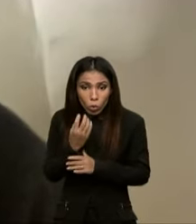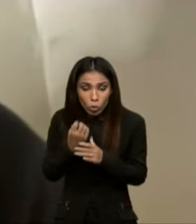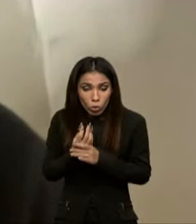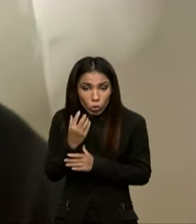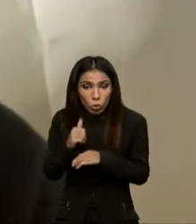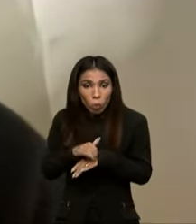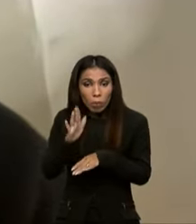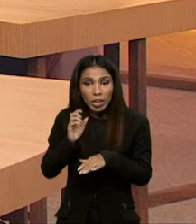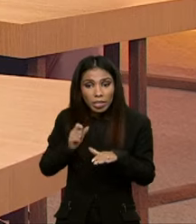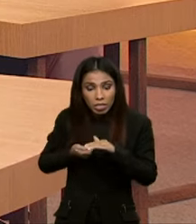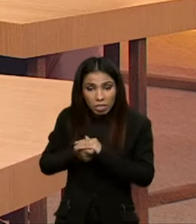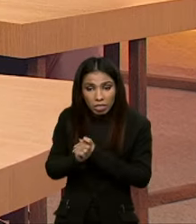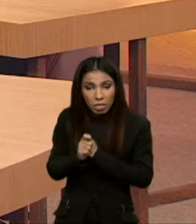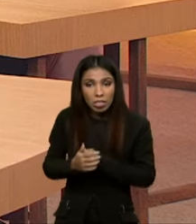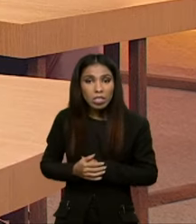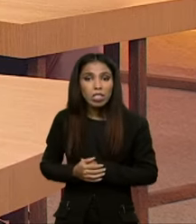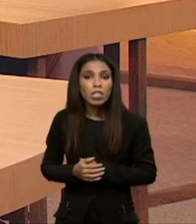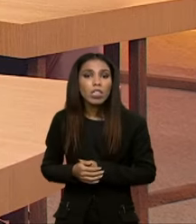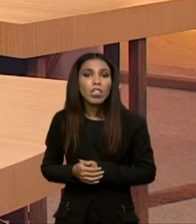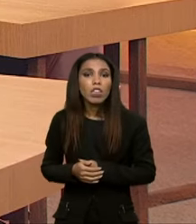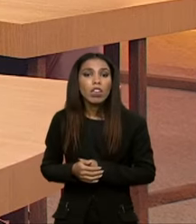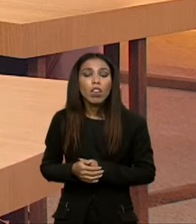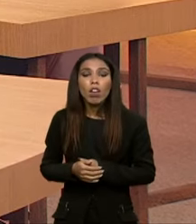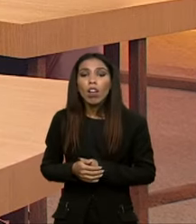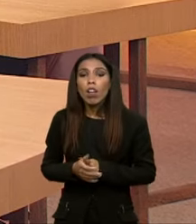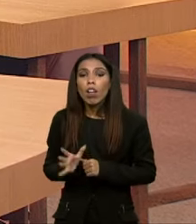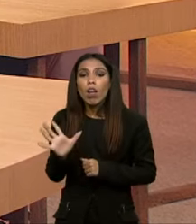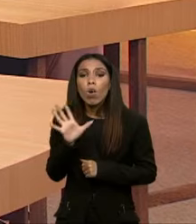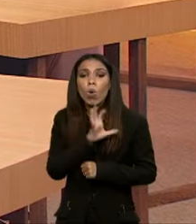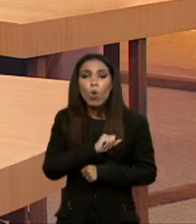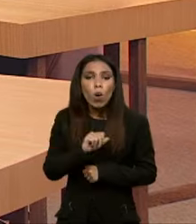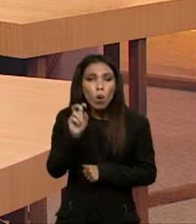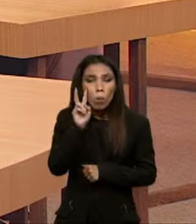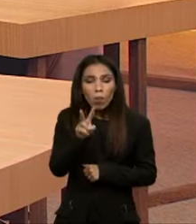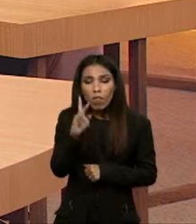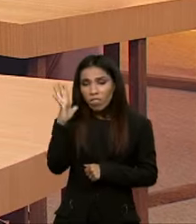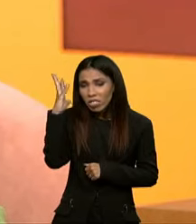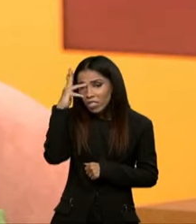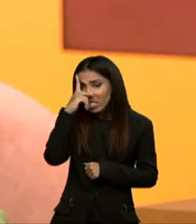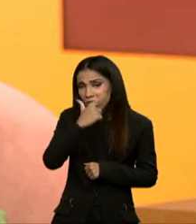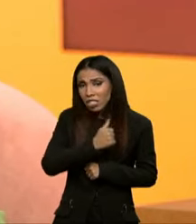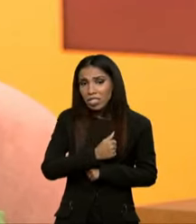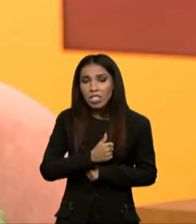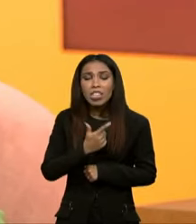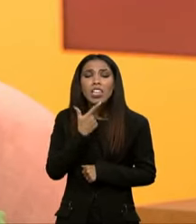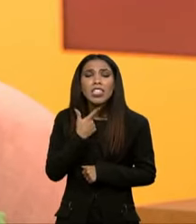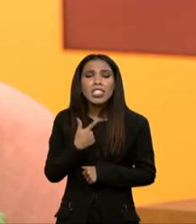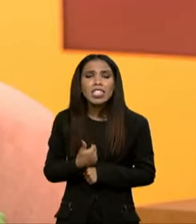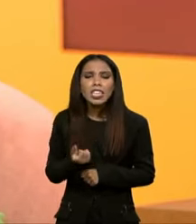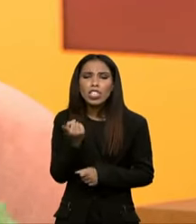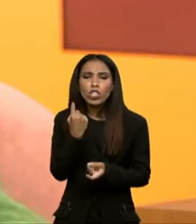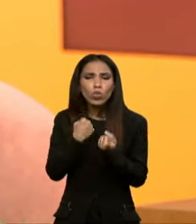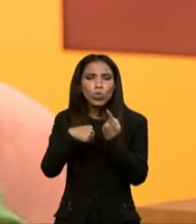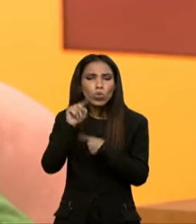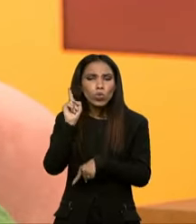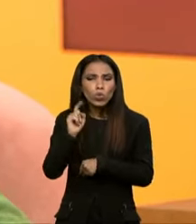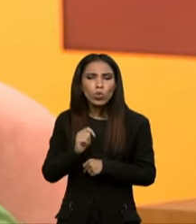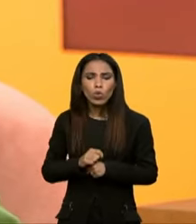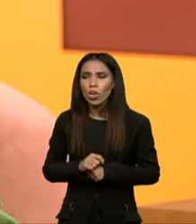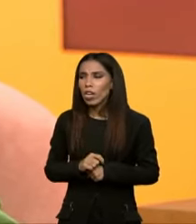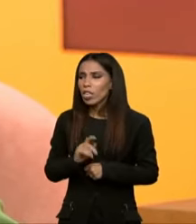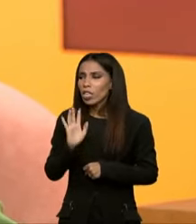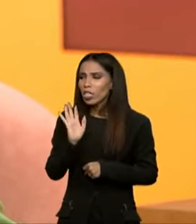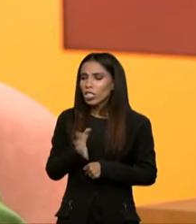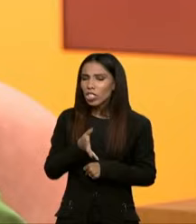investimento. Baba, você é inspirador, então, eu tô amando te ver, você tá lindo demais, eu te desejo muito sucesso. Lindíssimo. São